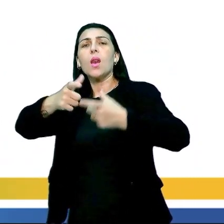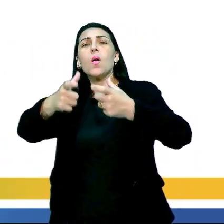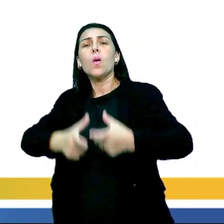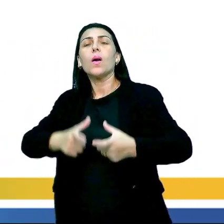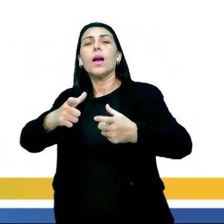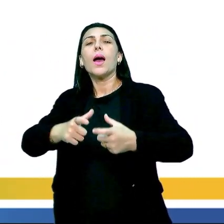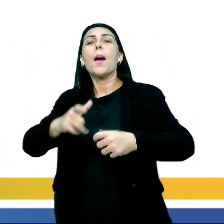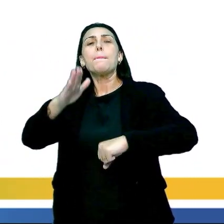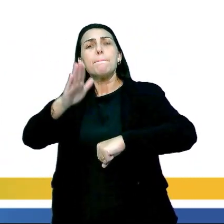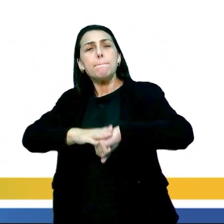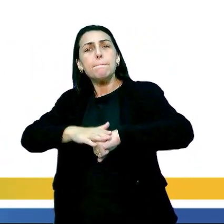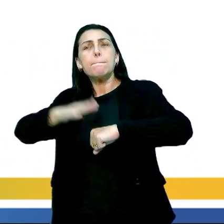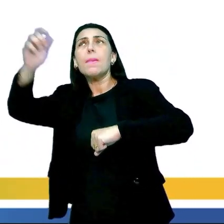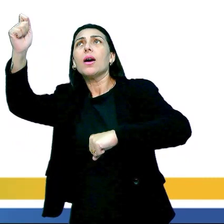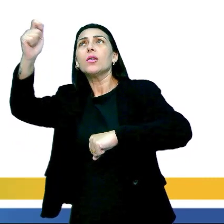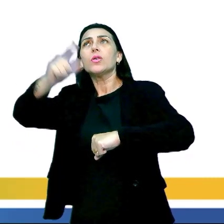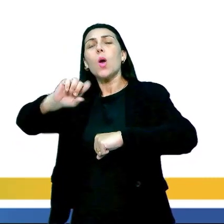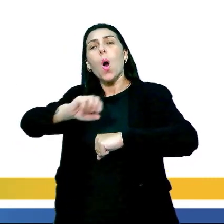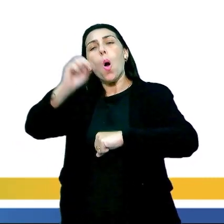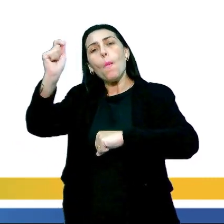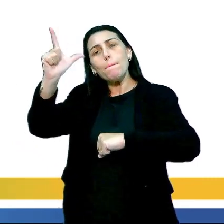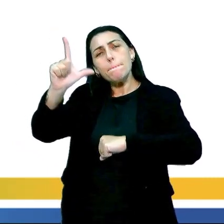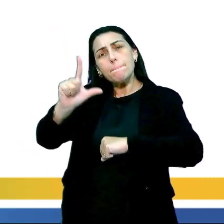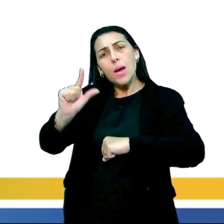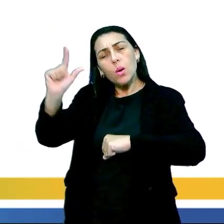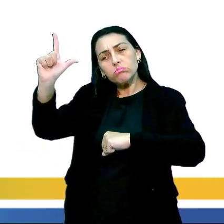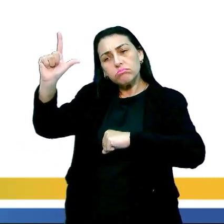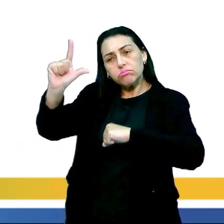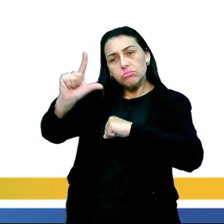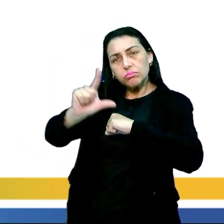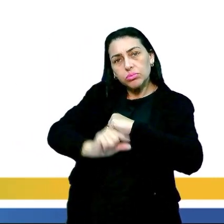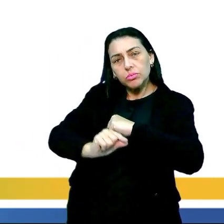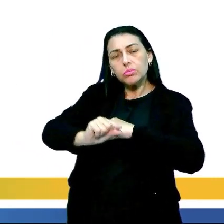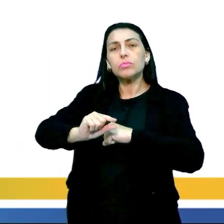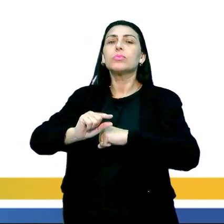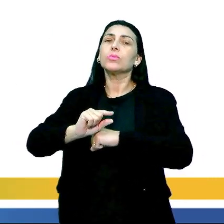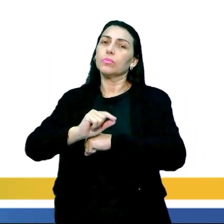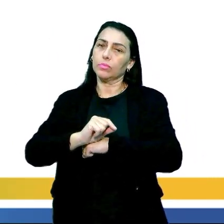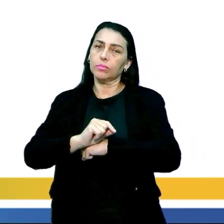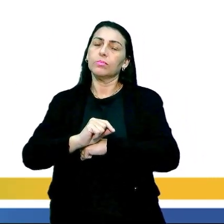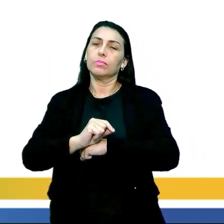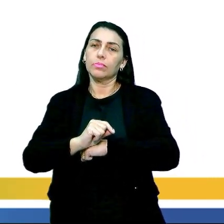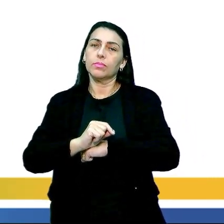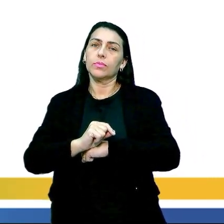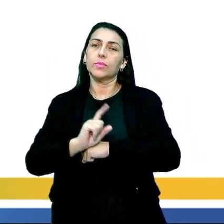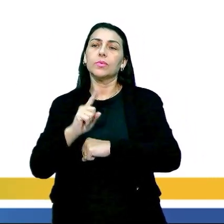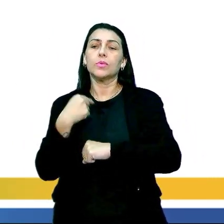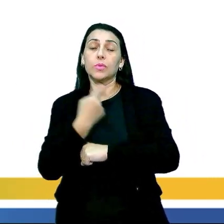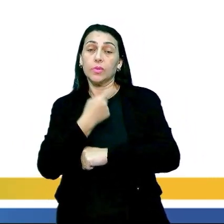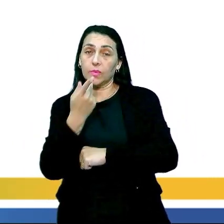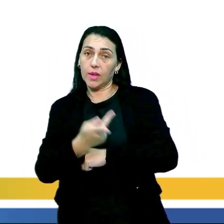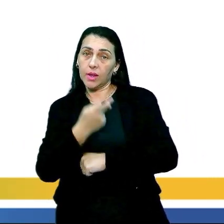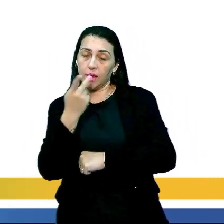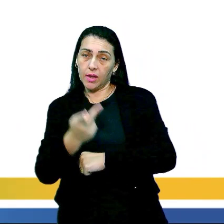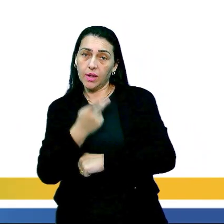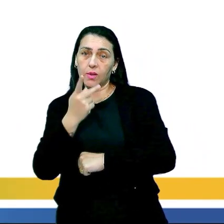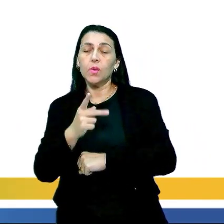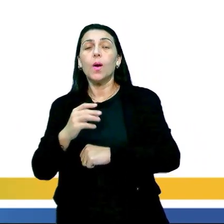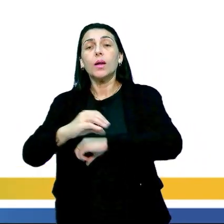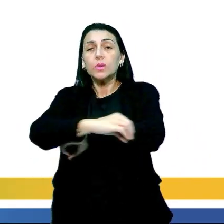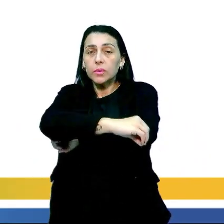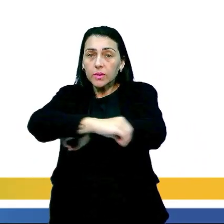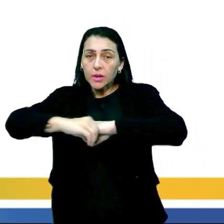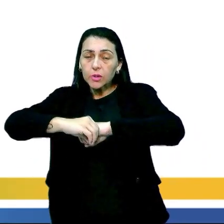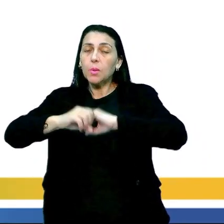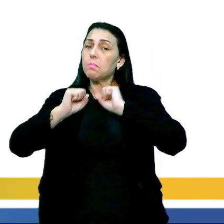vão receber maior ou menor intensidade de luz do Sol. Então, quando a gente fala do fator